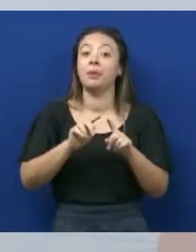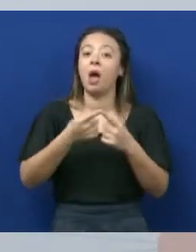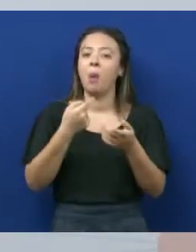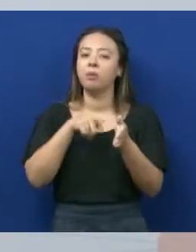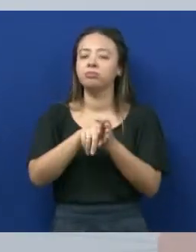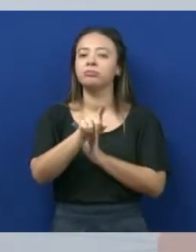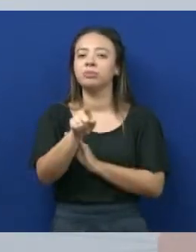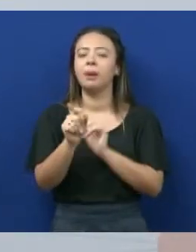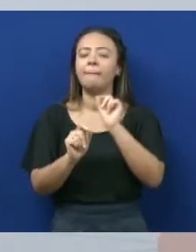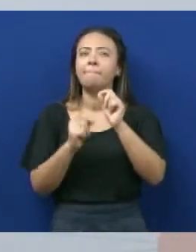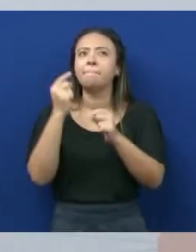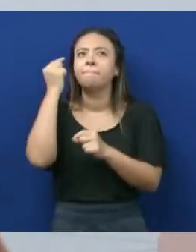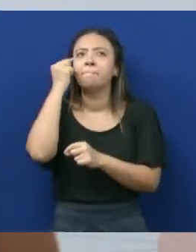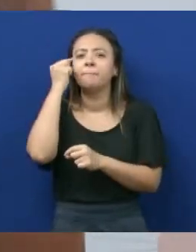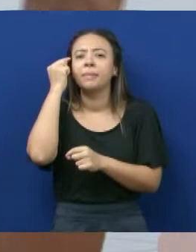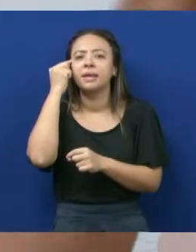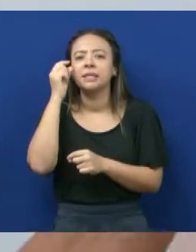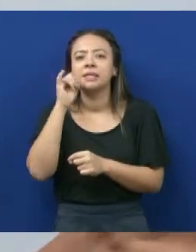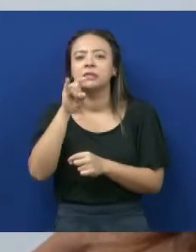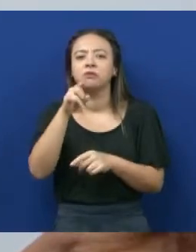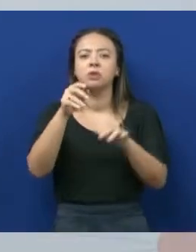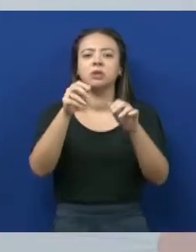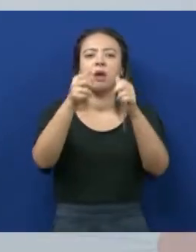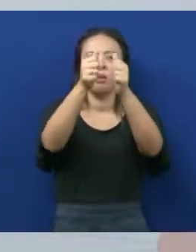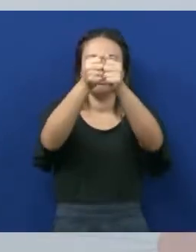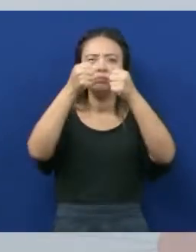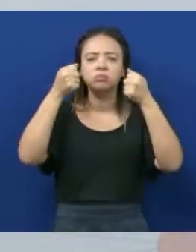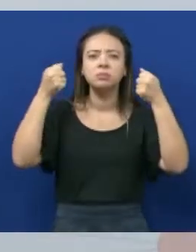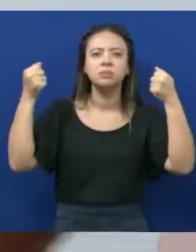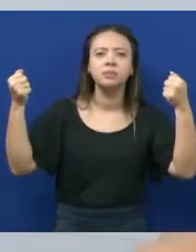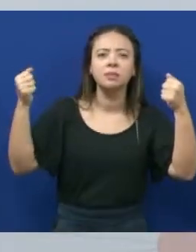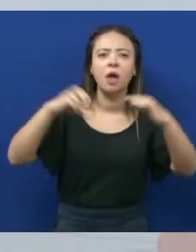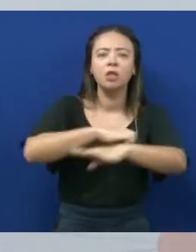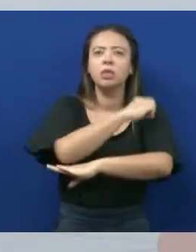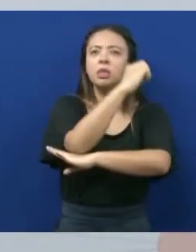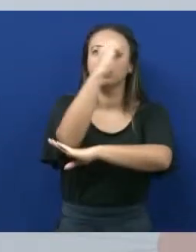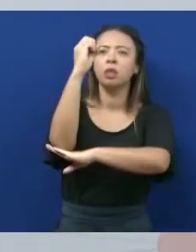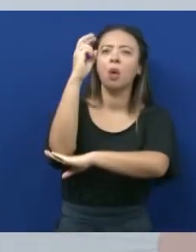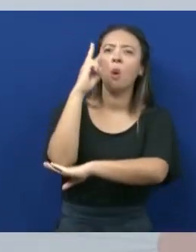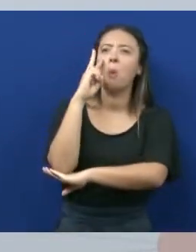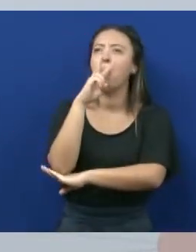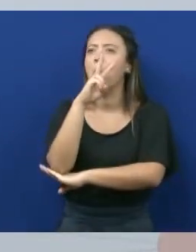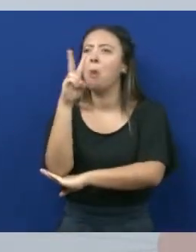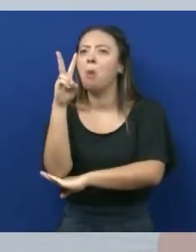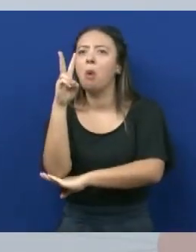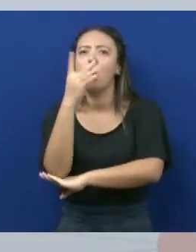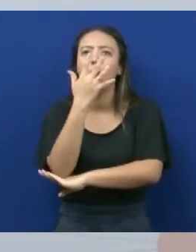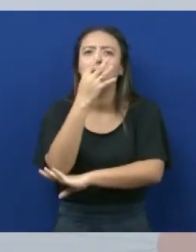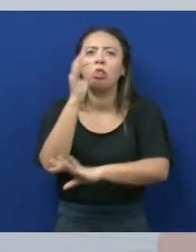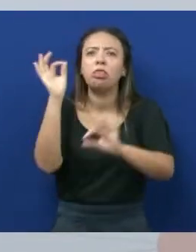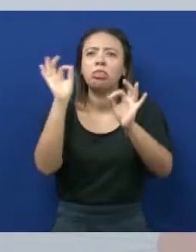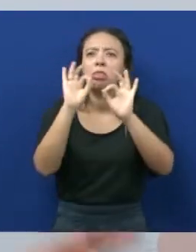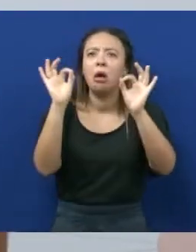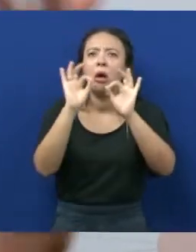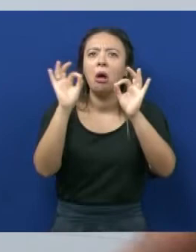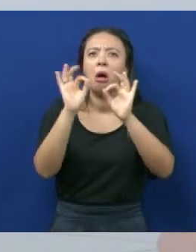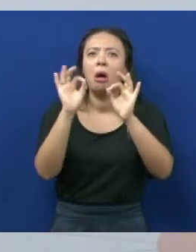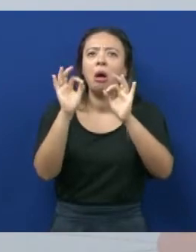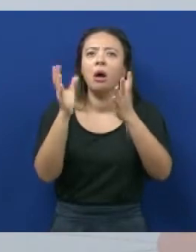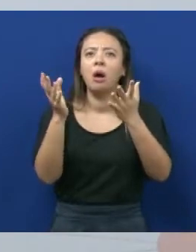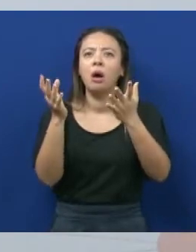já imaginou você abrir a sua janela durante o dia e não ter cor? Não tem nada, não tem nenhuma cor,